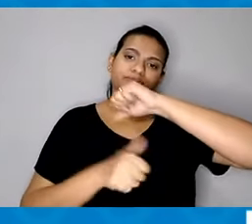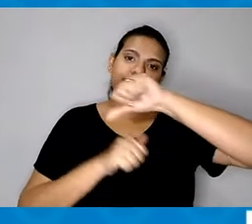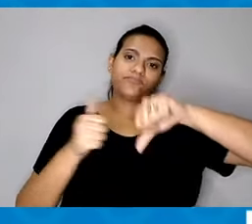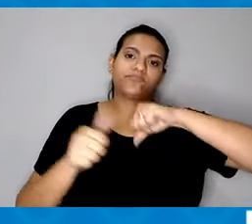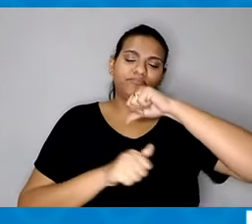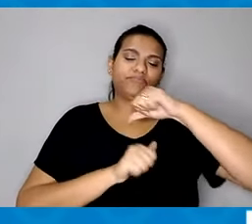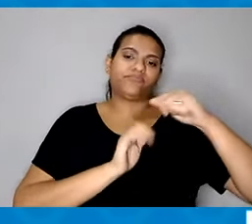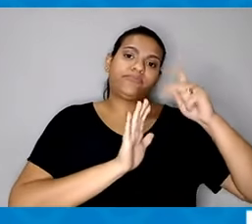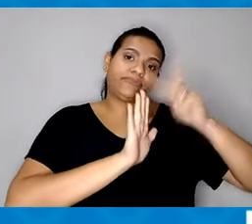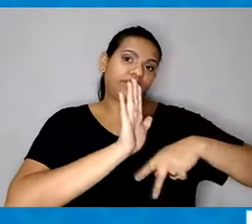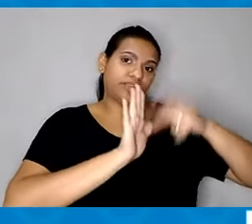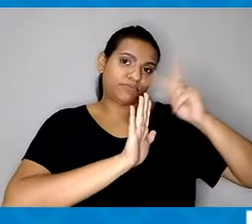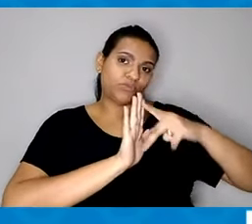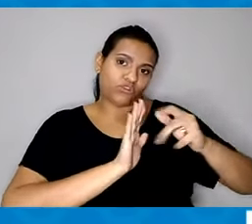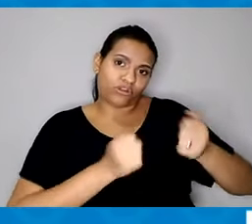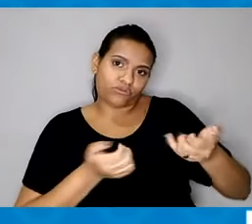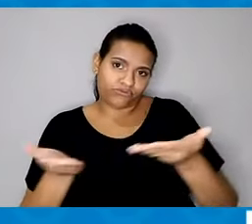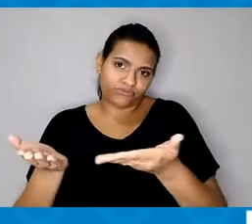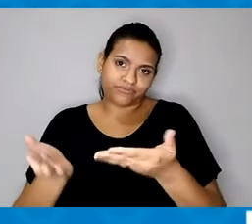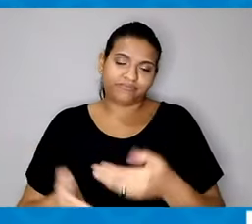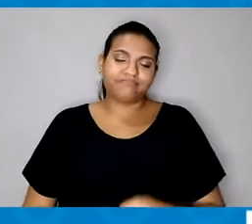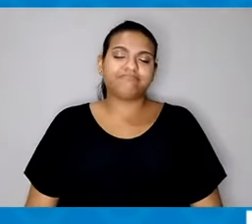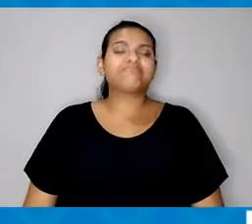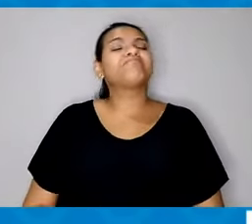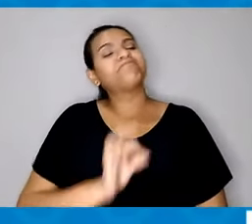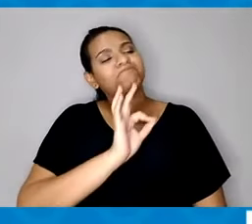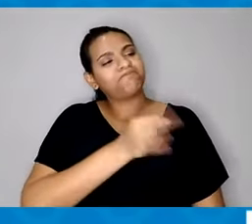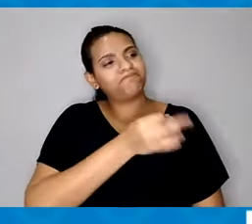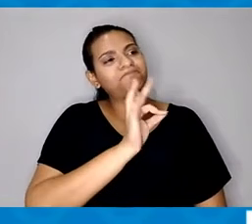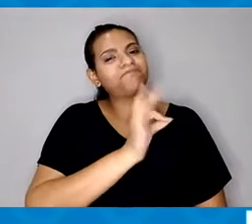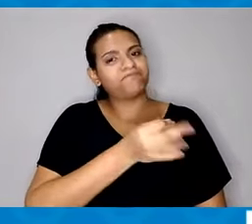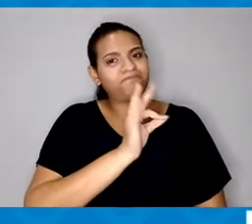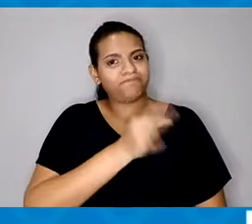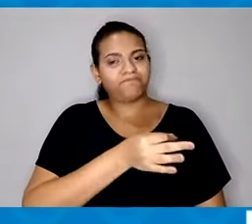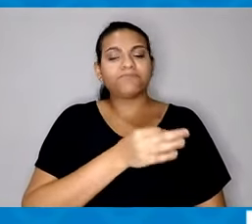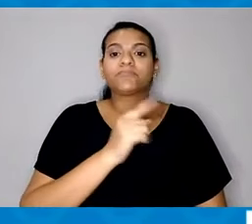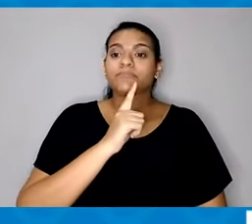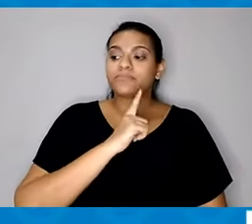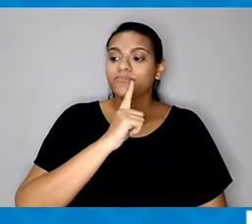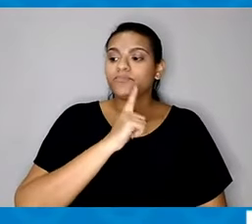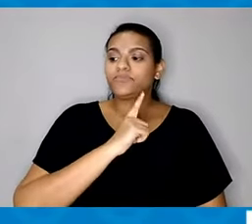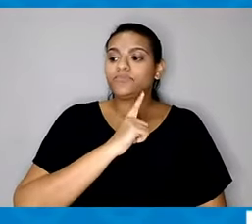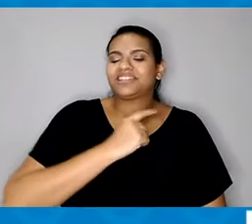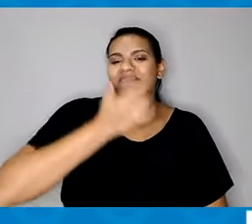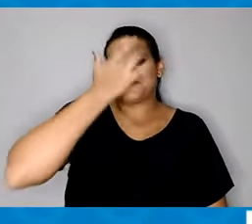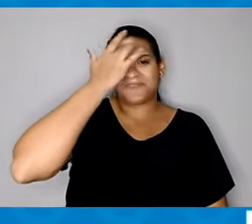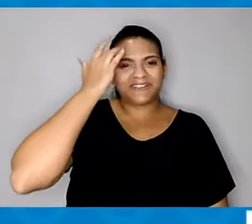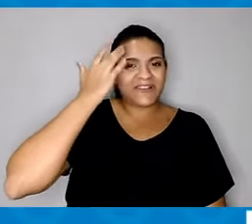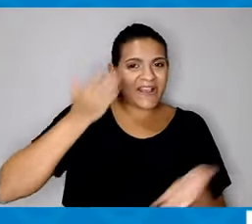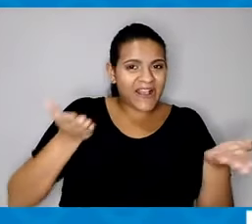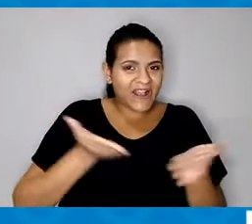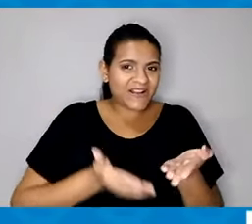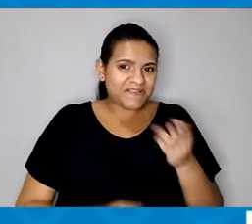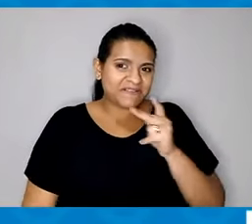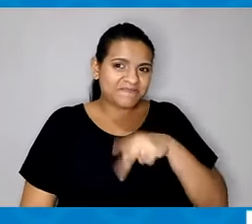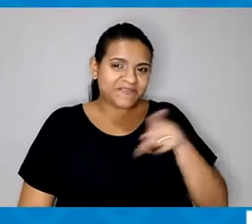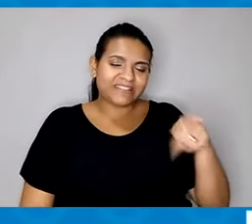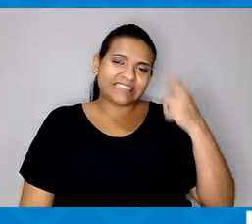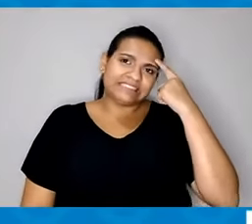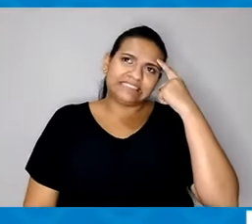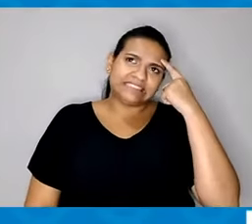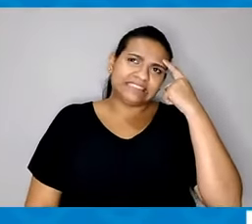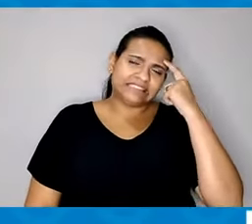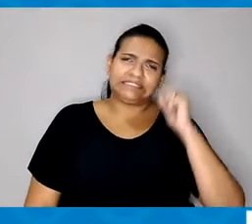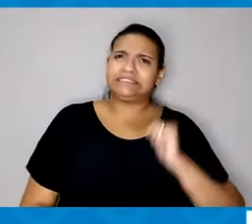gerar. Perfeitamente, perfeitamente. Eu aposto que uma das questões que quase todo professor deve estar se perguntando é: mas dá para fazer isso fora